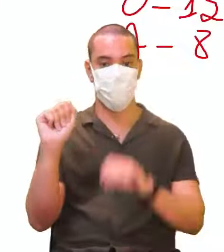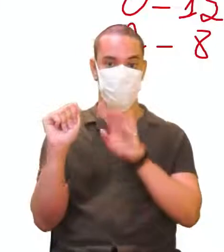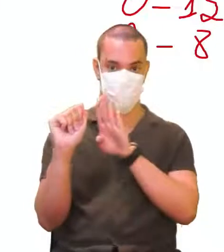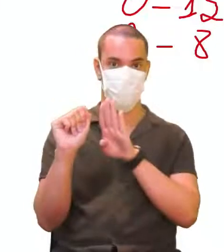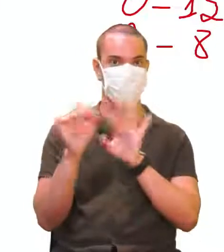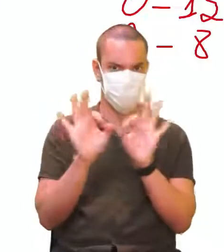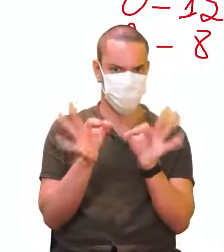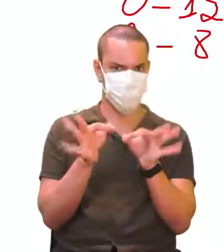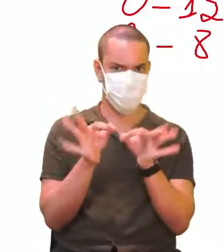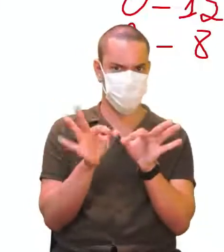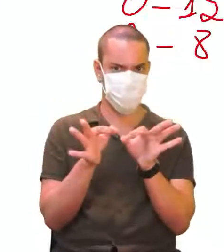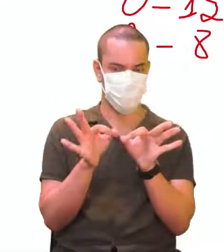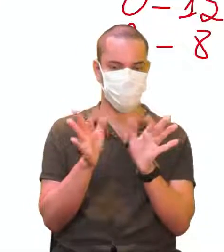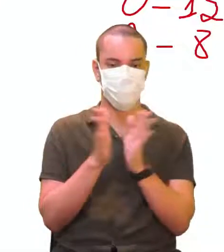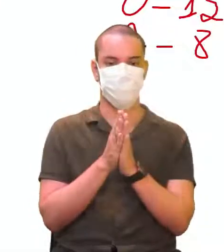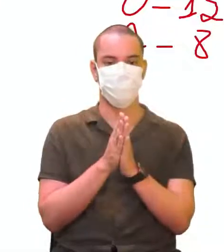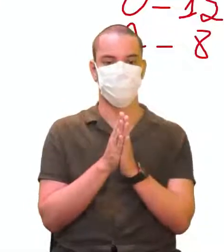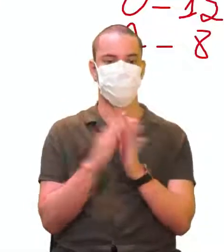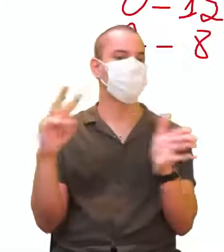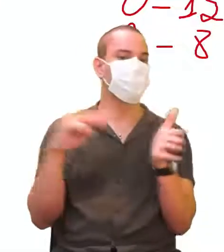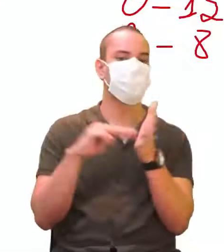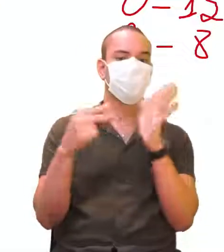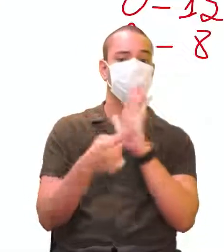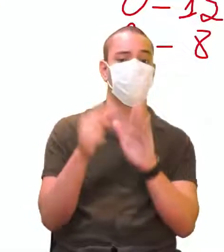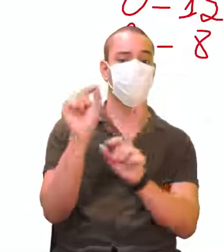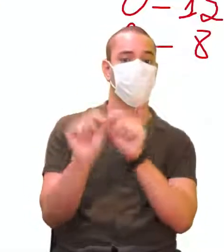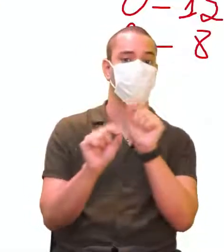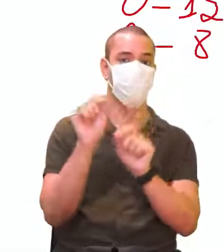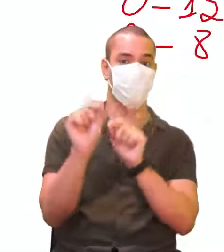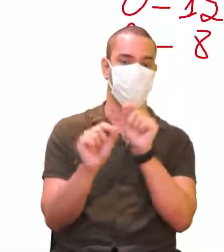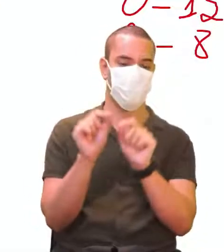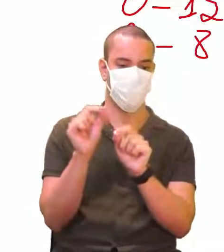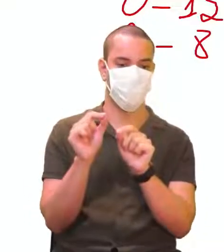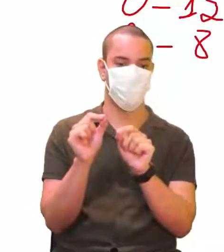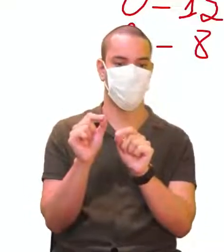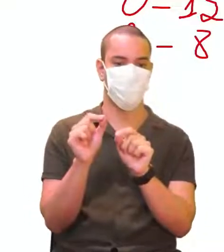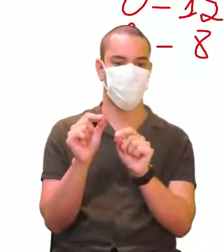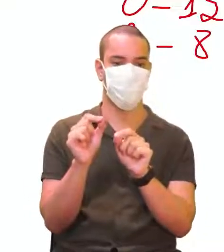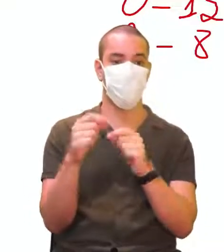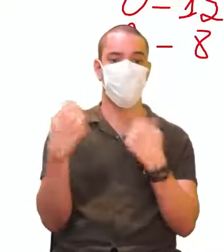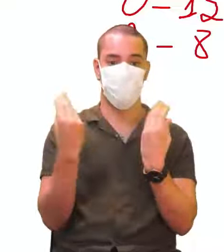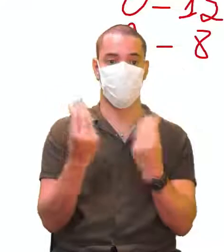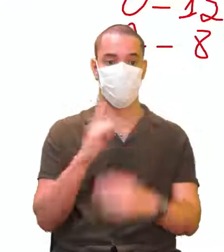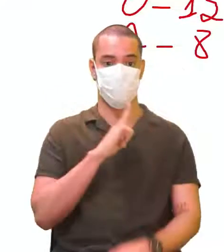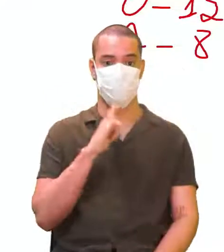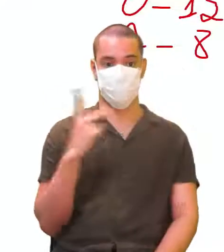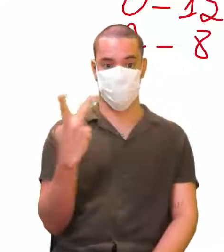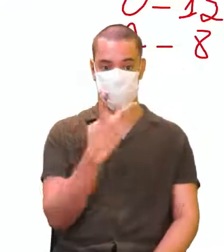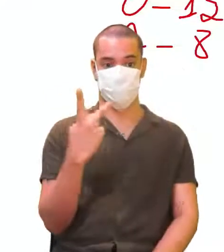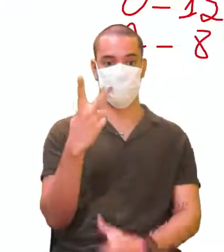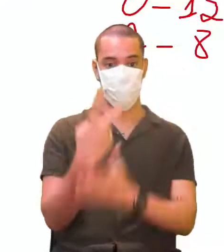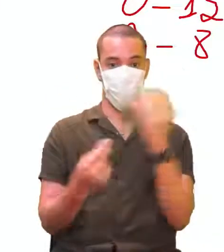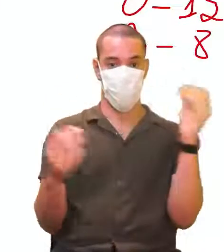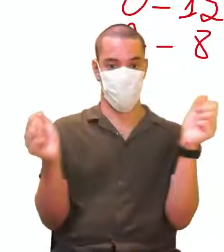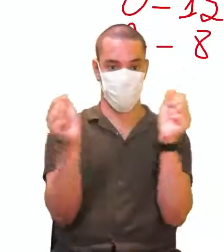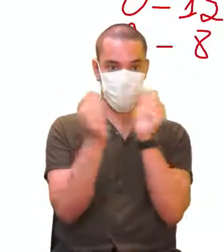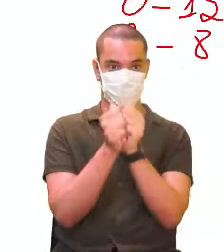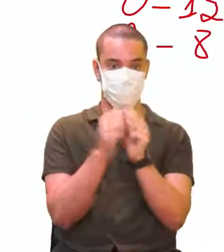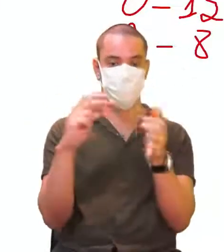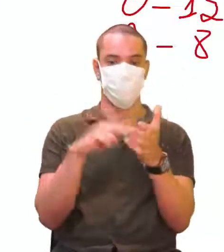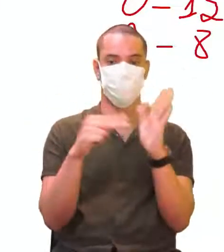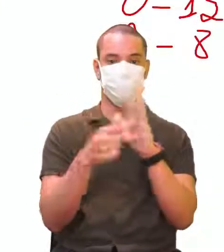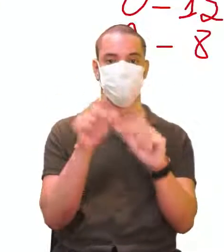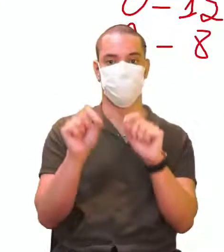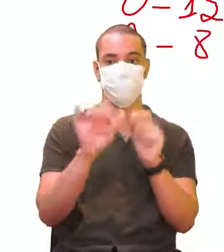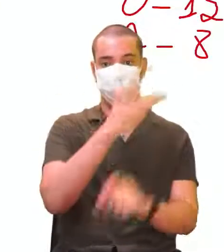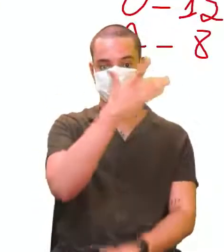B. Tá? Isso quer dizer, ó, presta atenção, como ele possui ambos os tipos de aglutininas, então